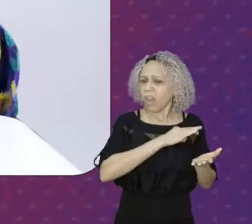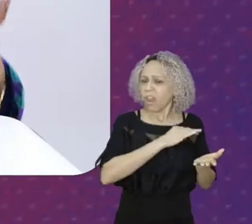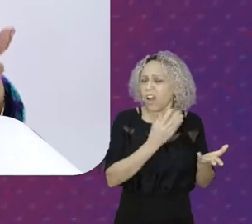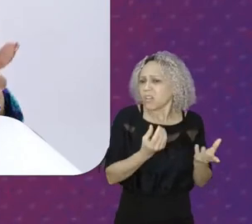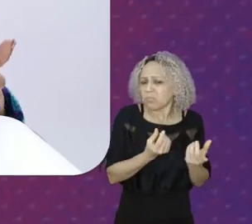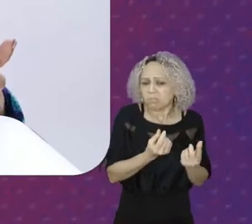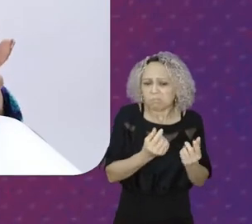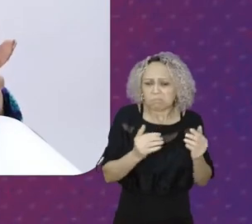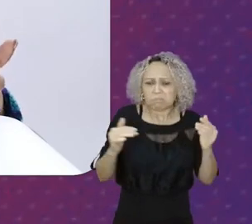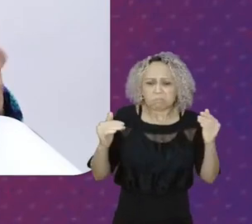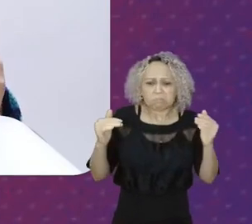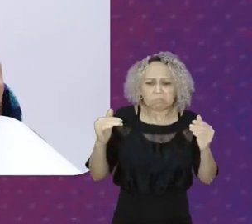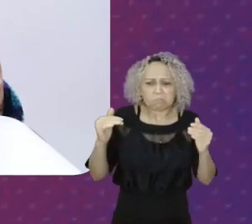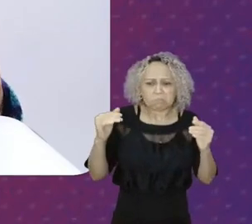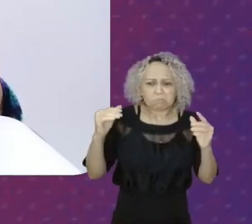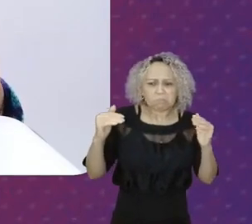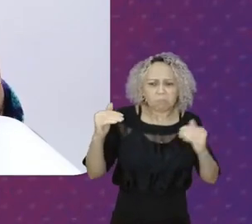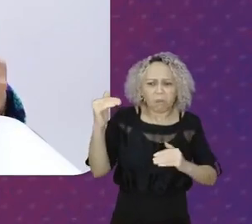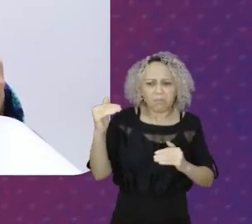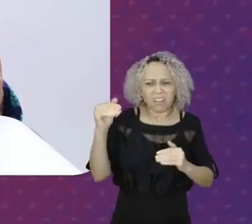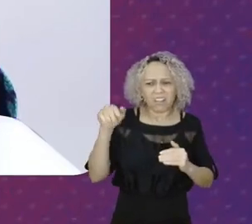dado demonstração quando...